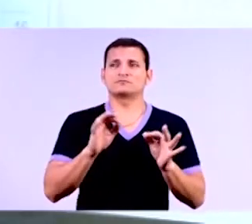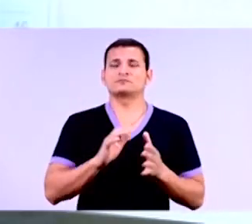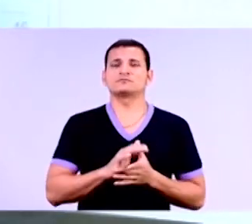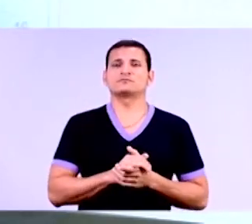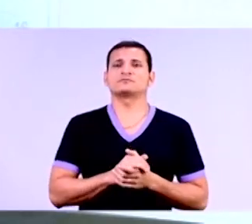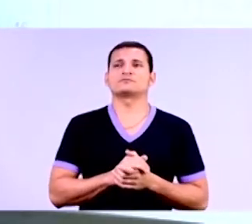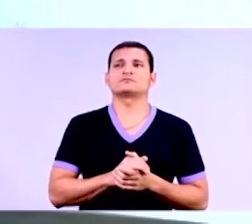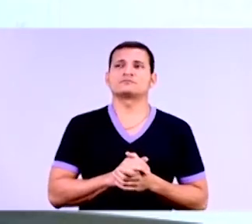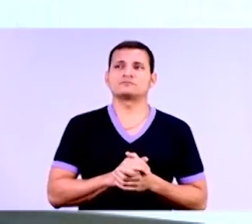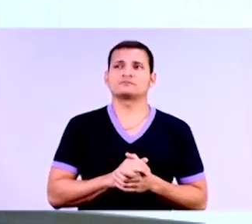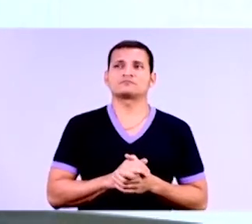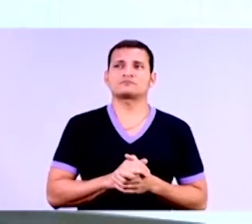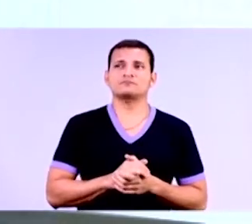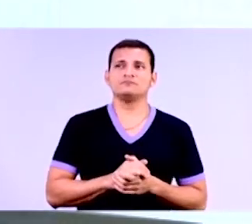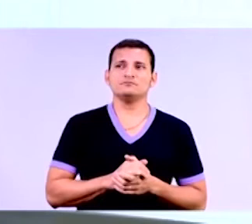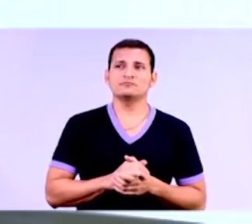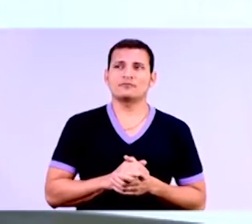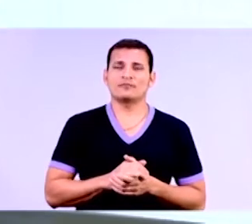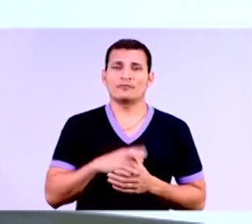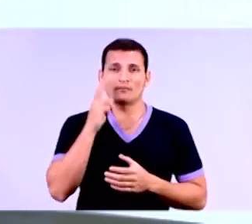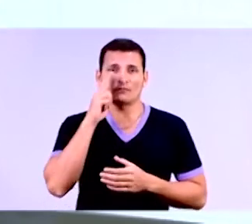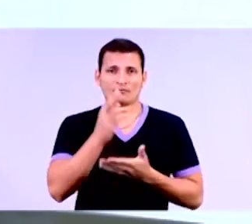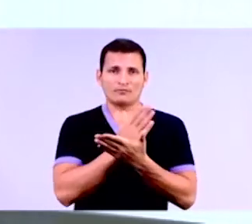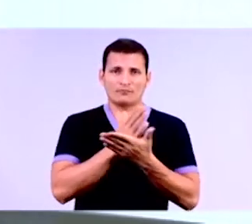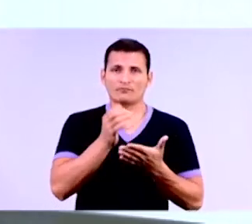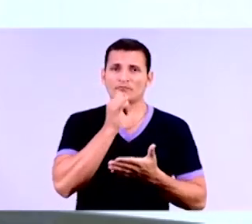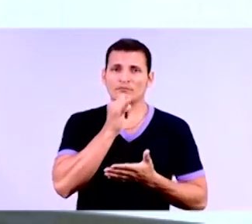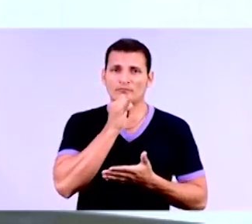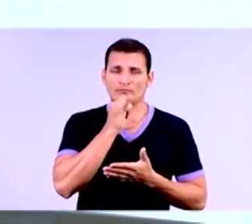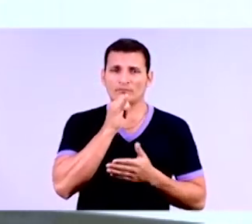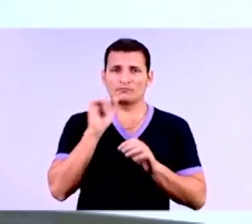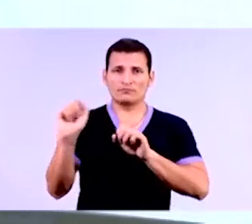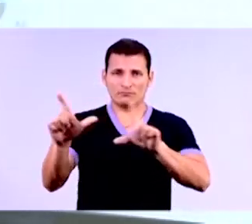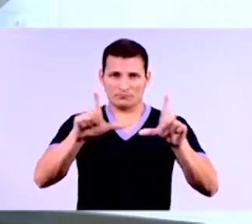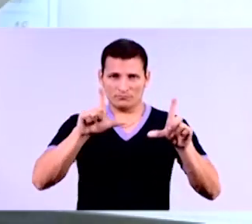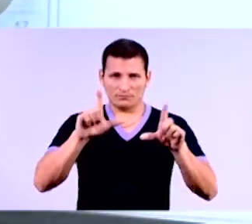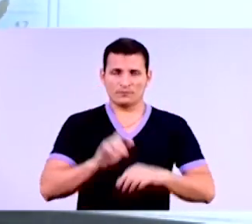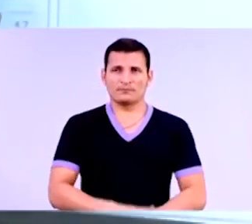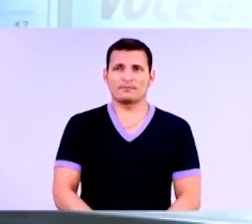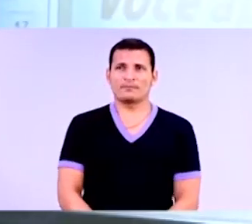nós vamos ter acesso. Nós vamos ver alguns exemplos agora no nosso slide.